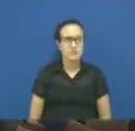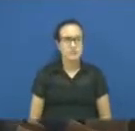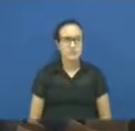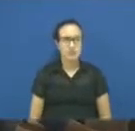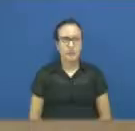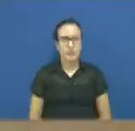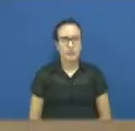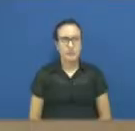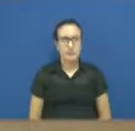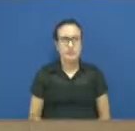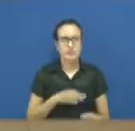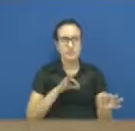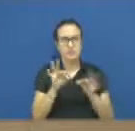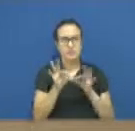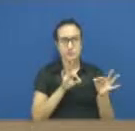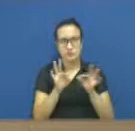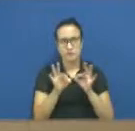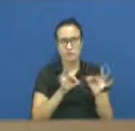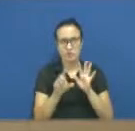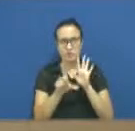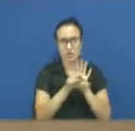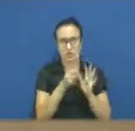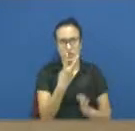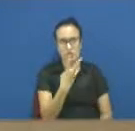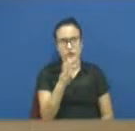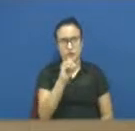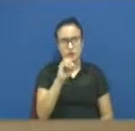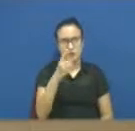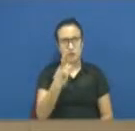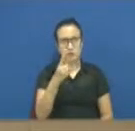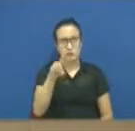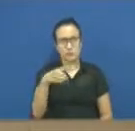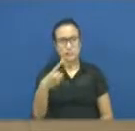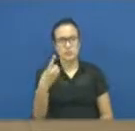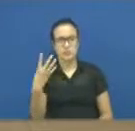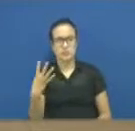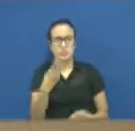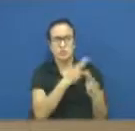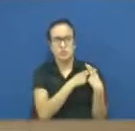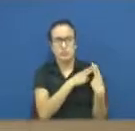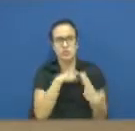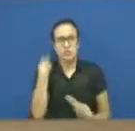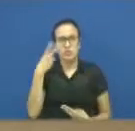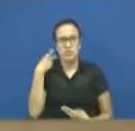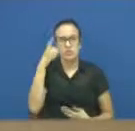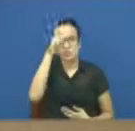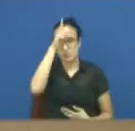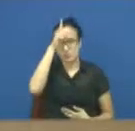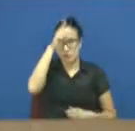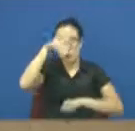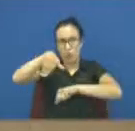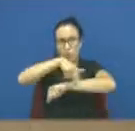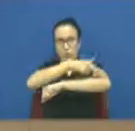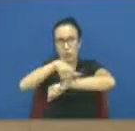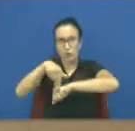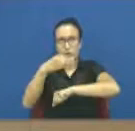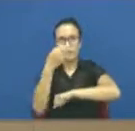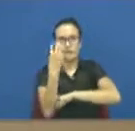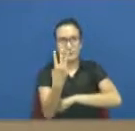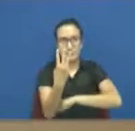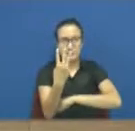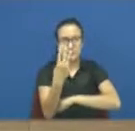Apreciaremos agora o item 6º da pauta, projeto de lei 201 de 2014, de autoria do nobre vereador